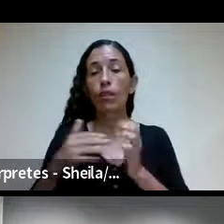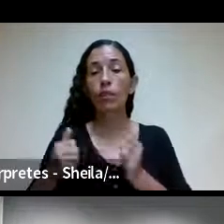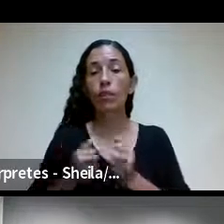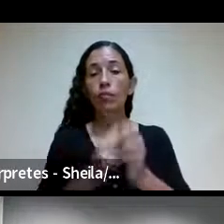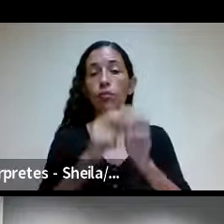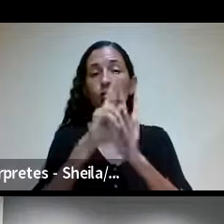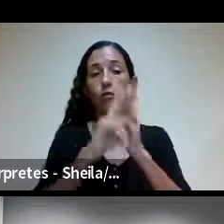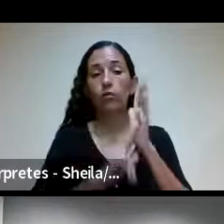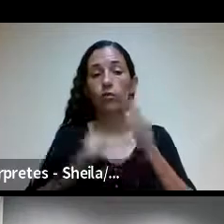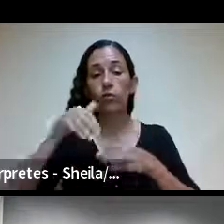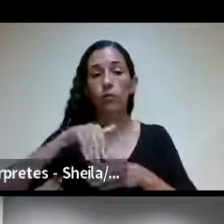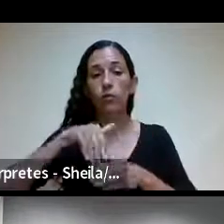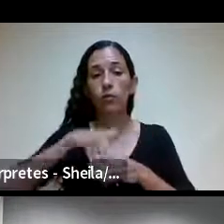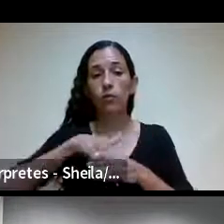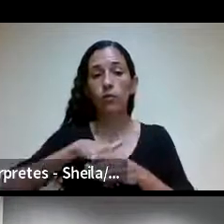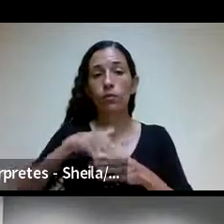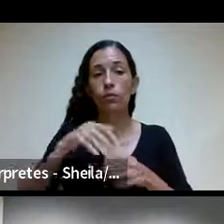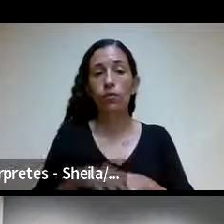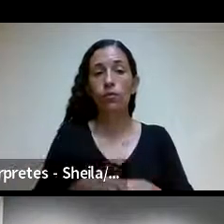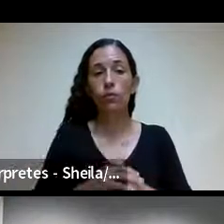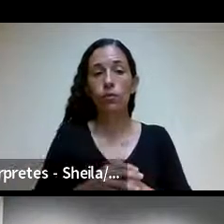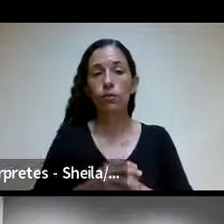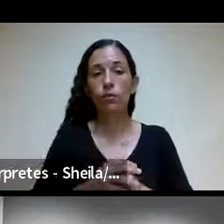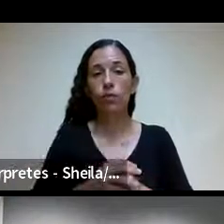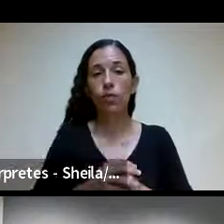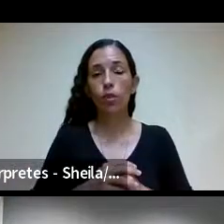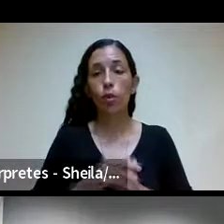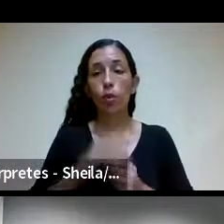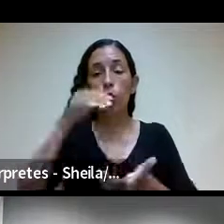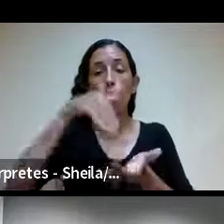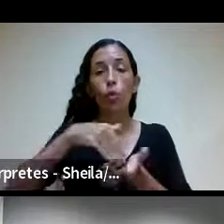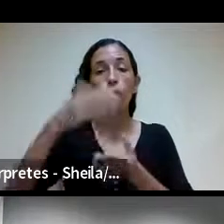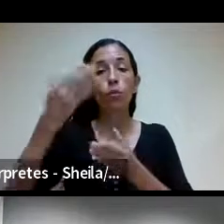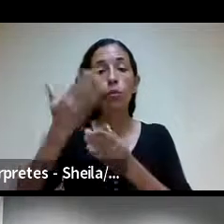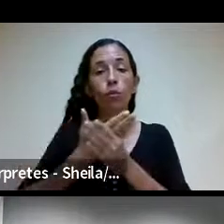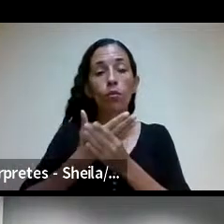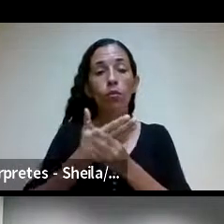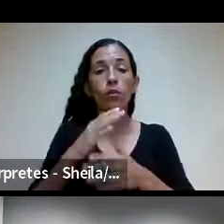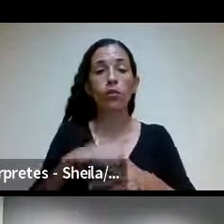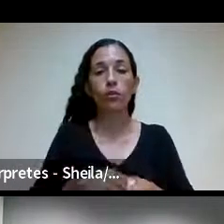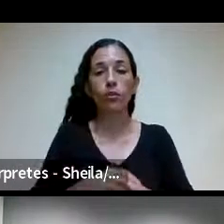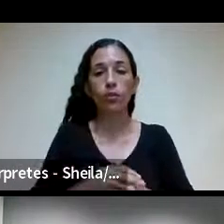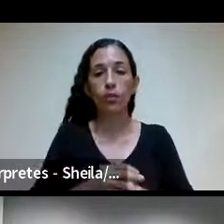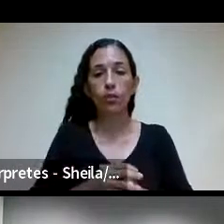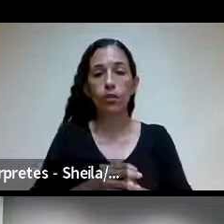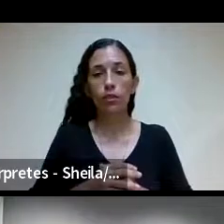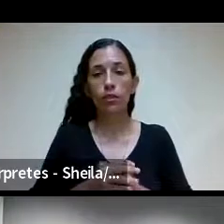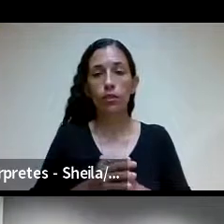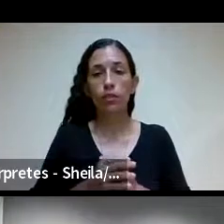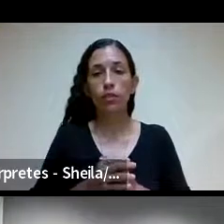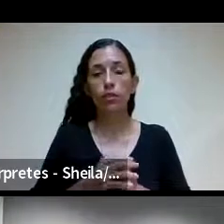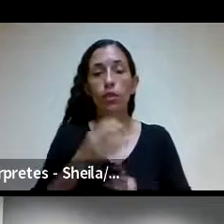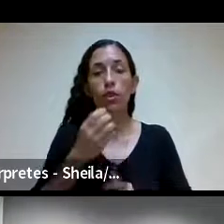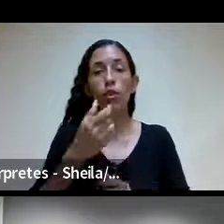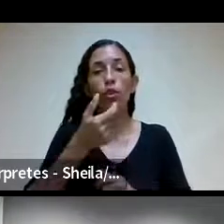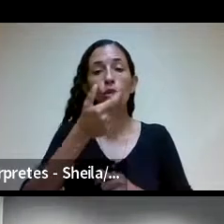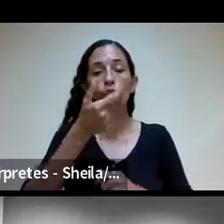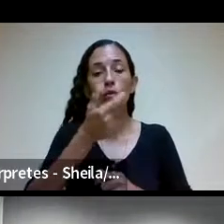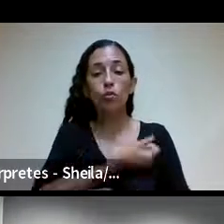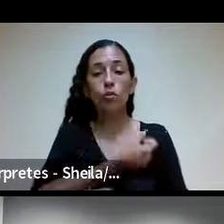o voto do senhor relator. Senhores, o último processo da tarde é um processo administrativo de número